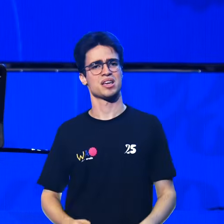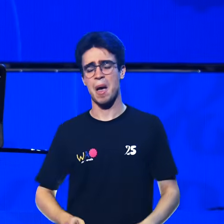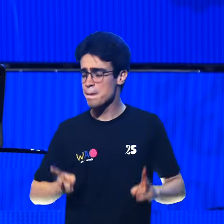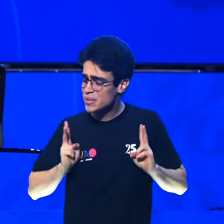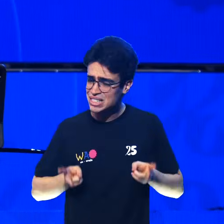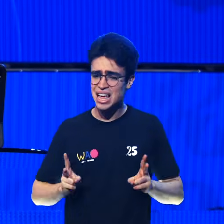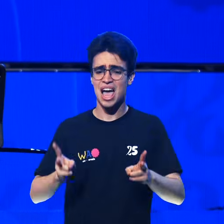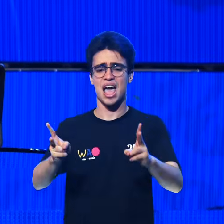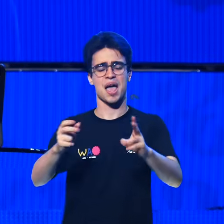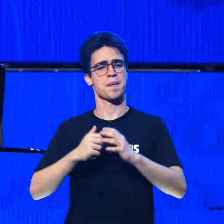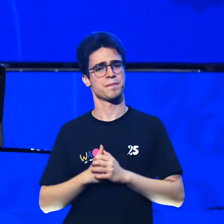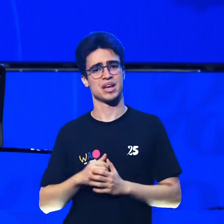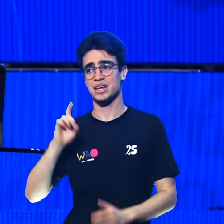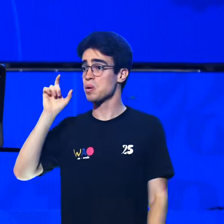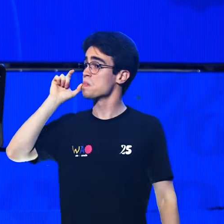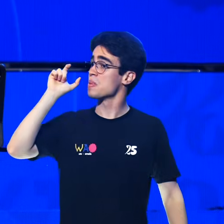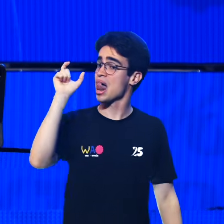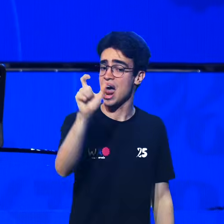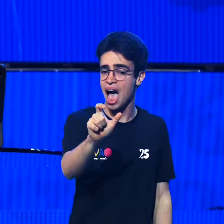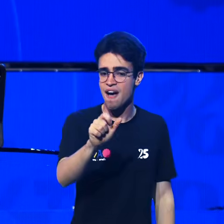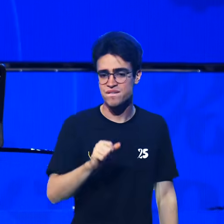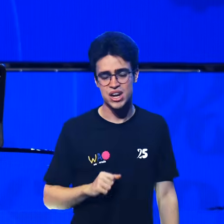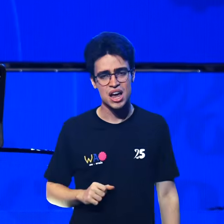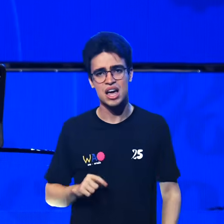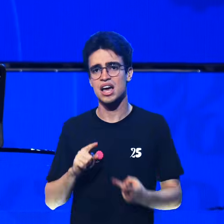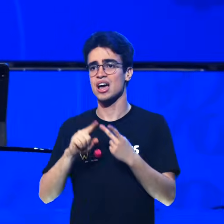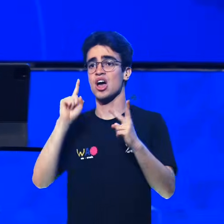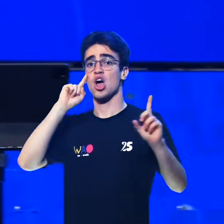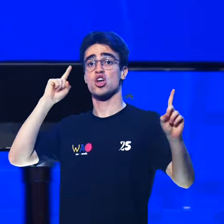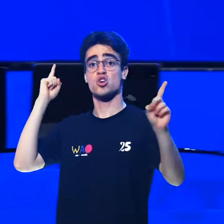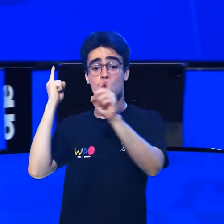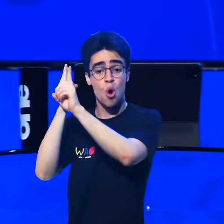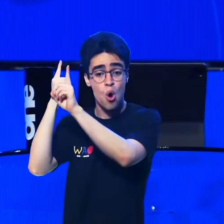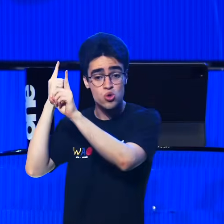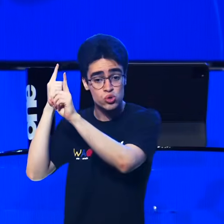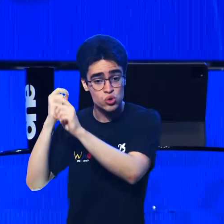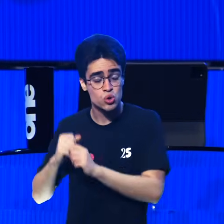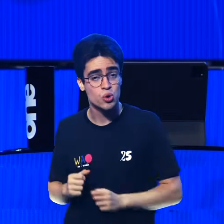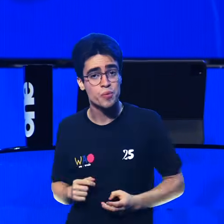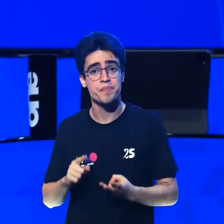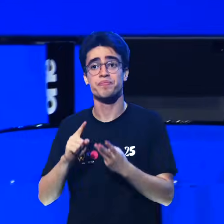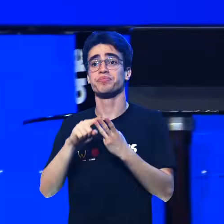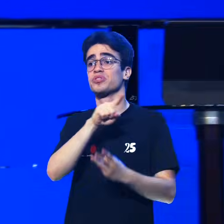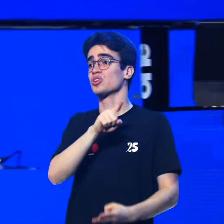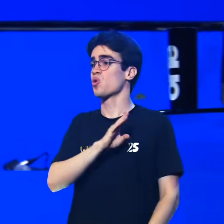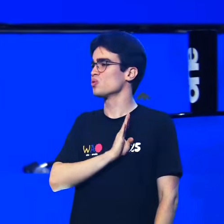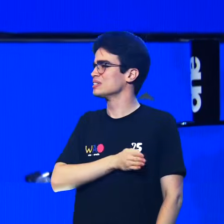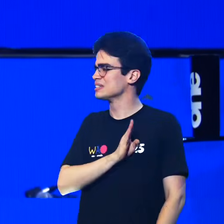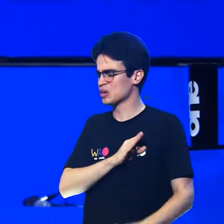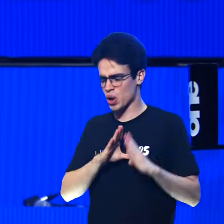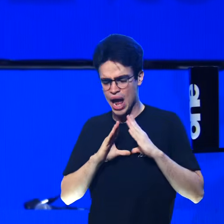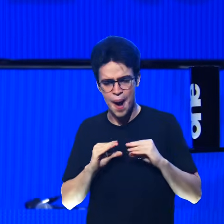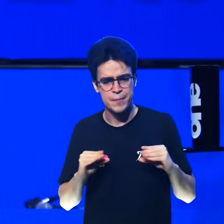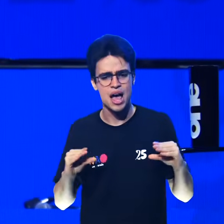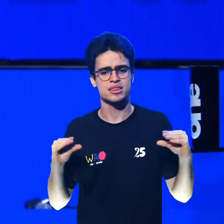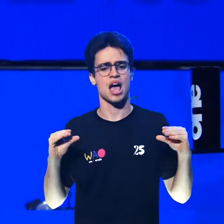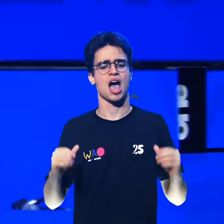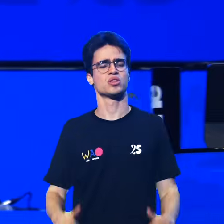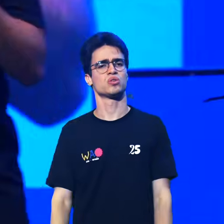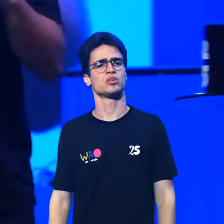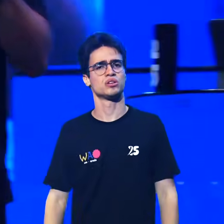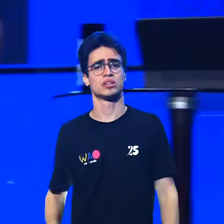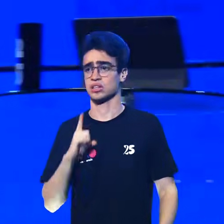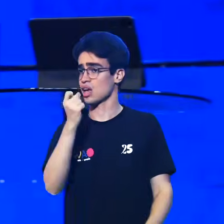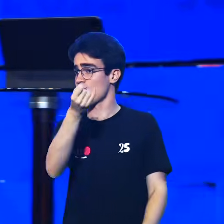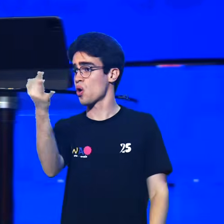sempre. Uma palavra, um encontro, um coração quebrantado. Alguns